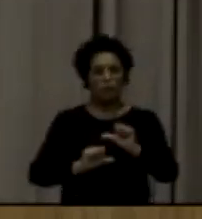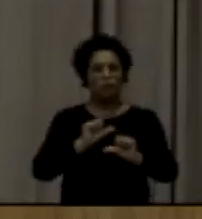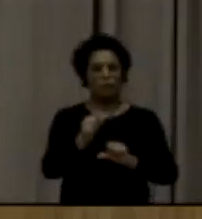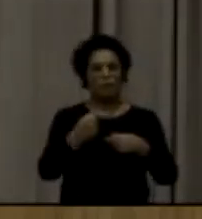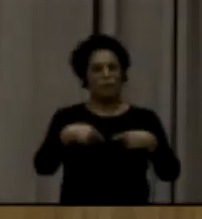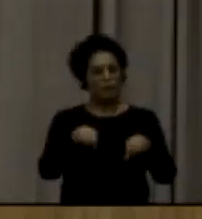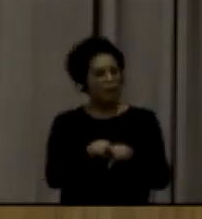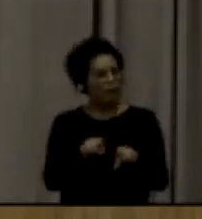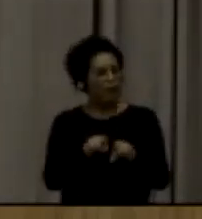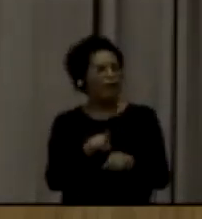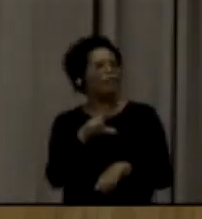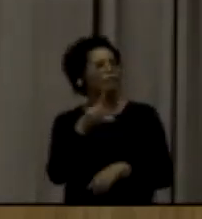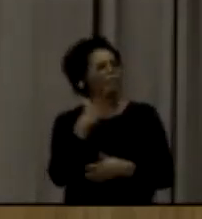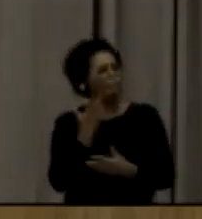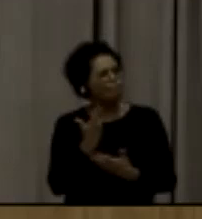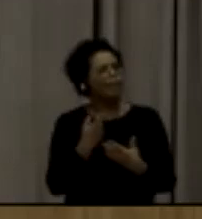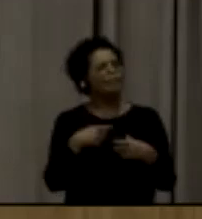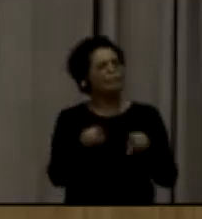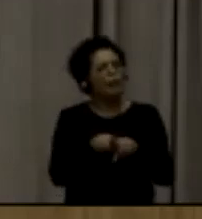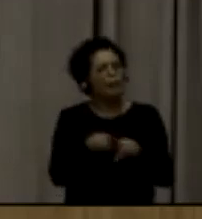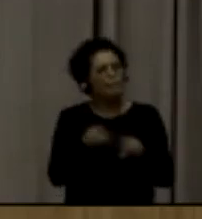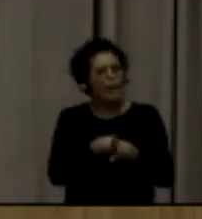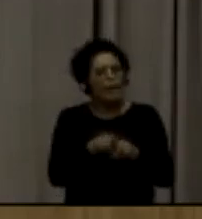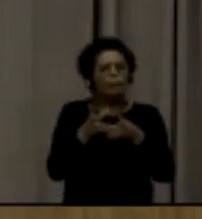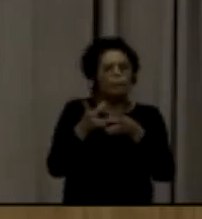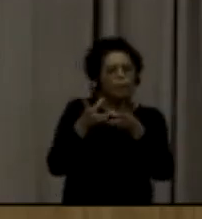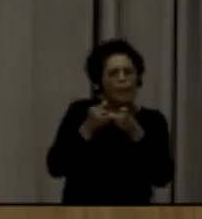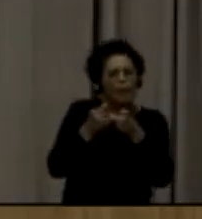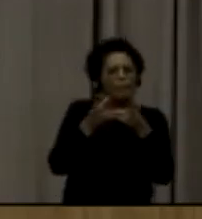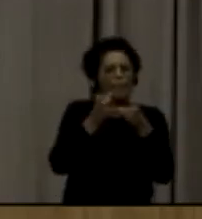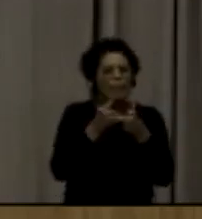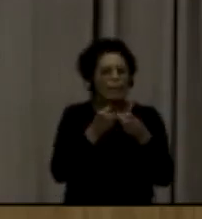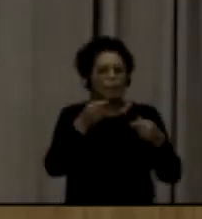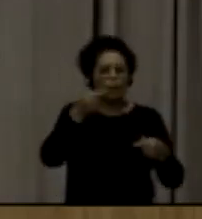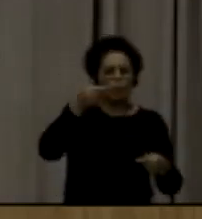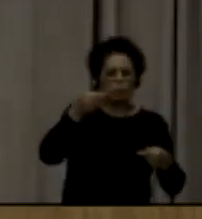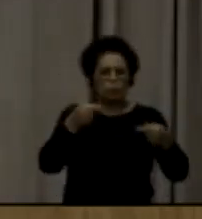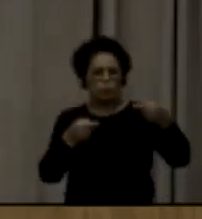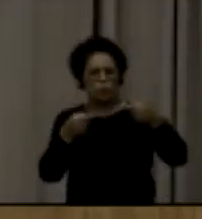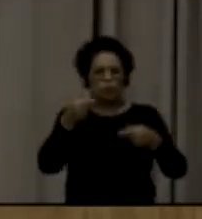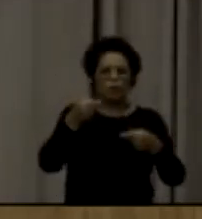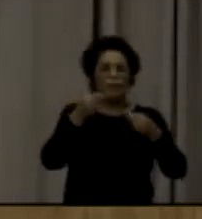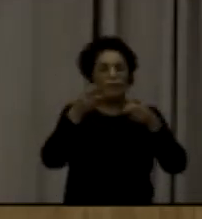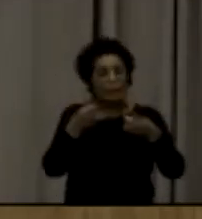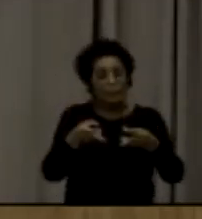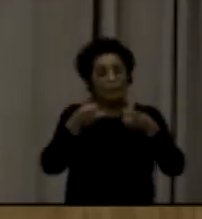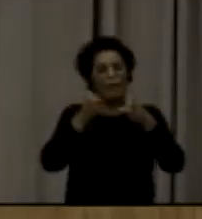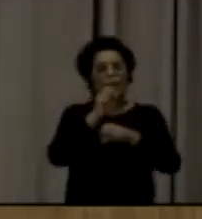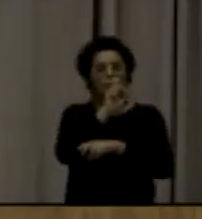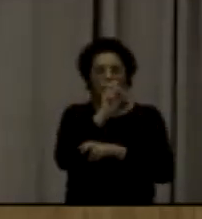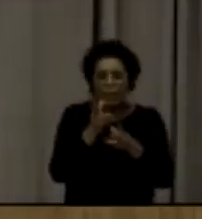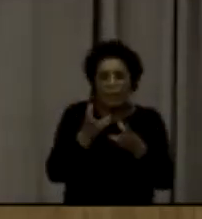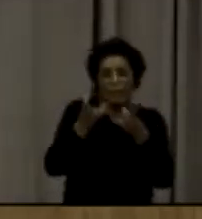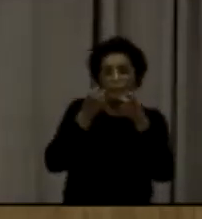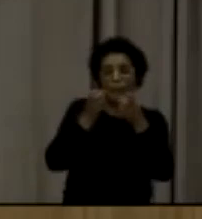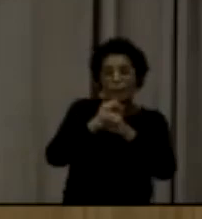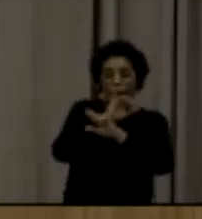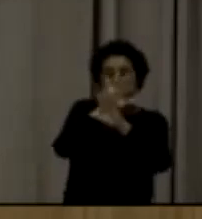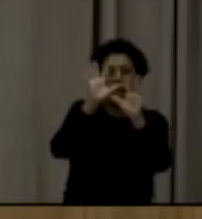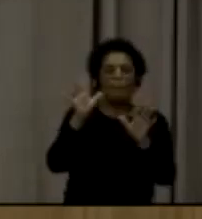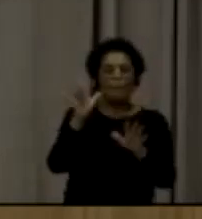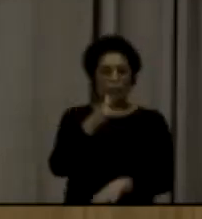transformações, nós também, eu acho que parece que temos aí um dilema que se vê muito claramente no âmbito da saúde, que